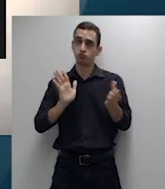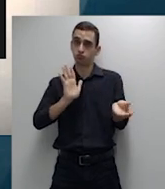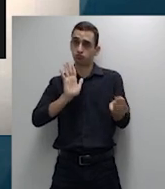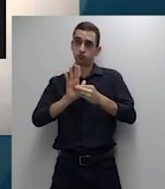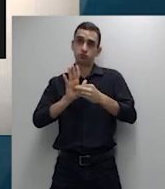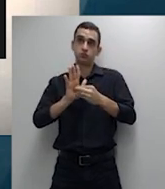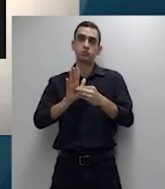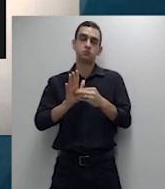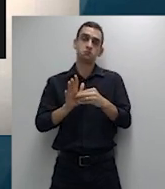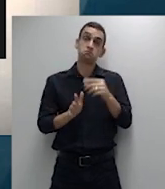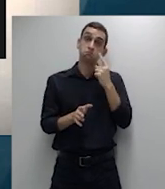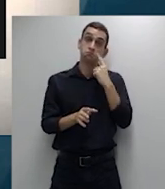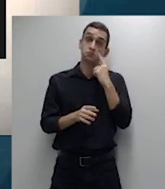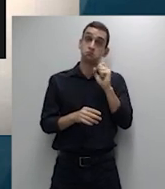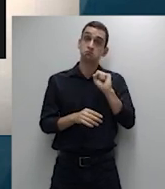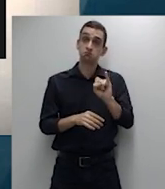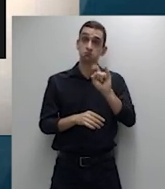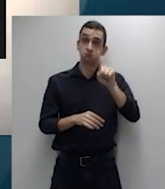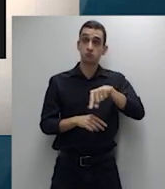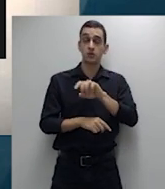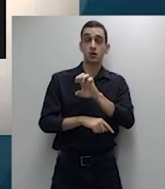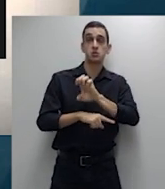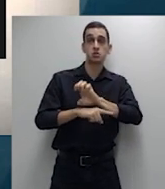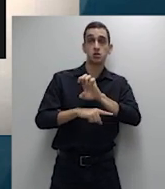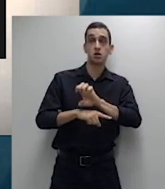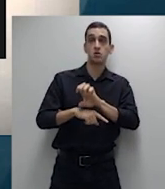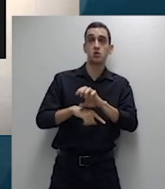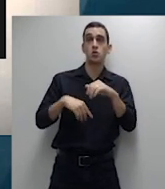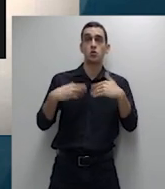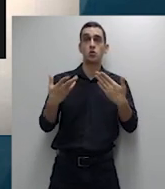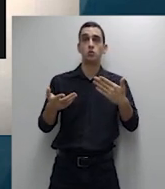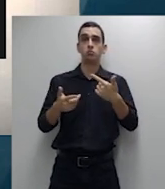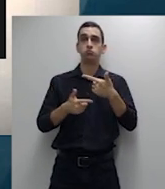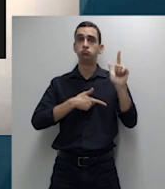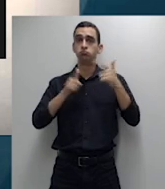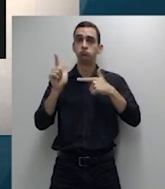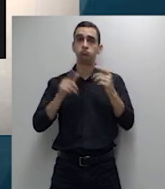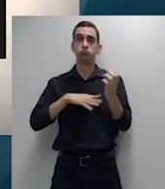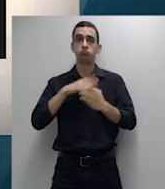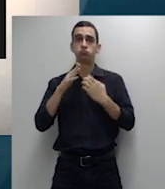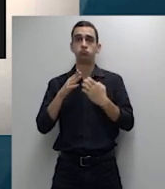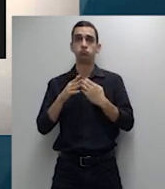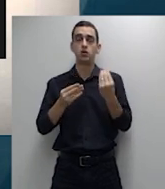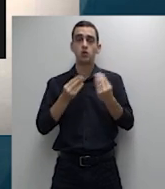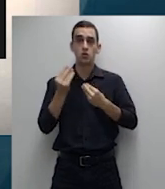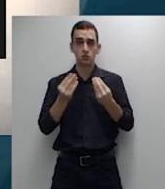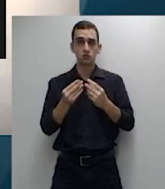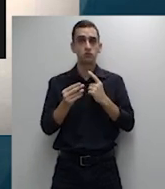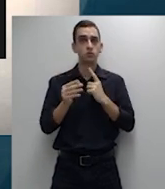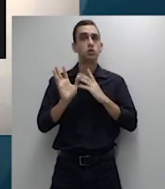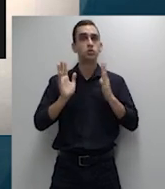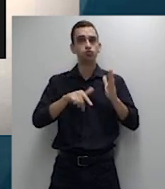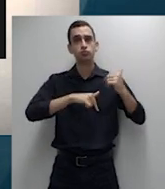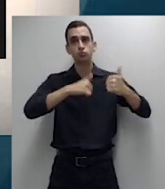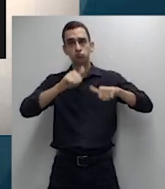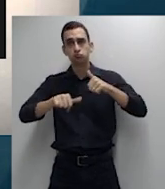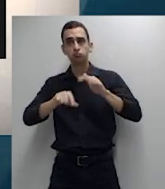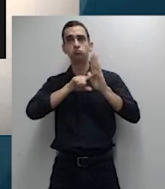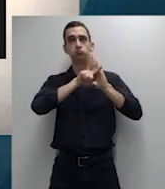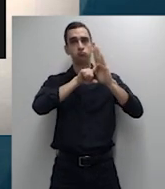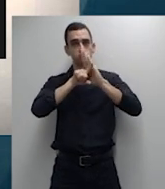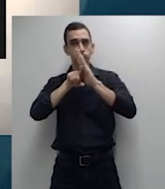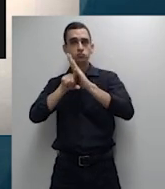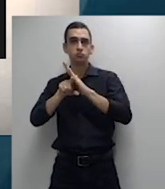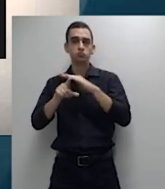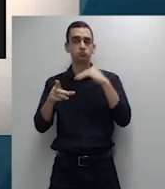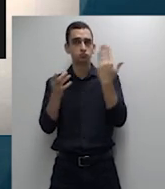efetivamente o próprio estado que ensejou esse valor exorbitante que importa o trabalho e dar análise da situação do processo